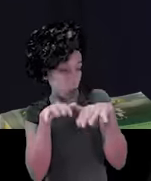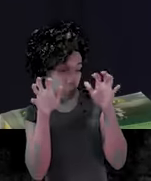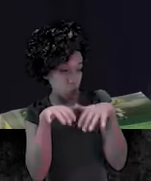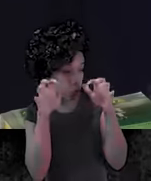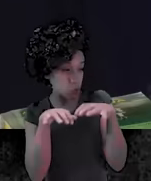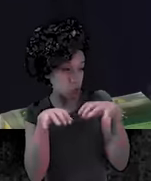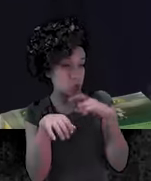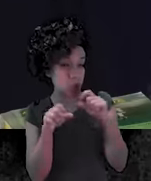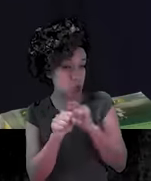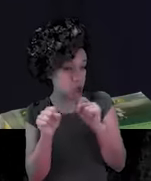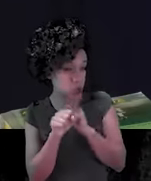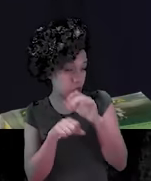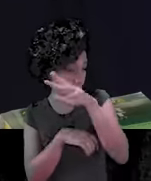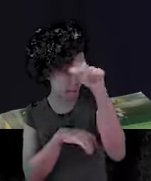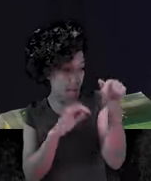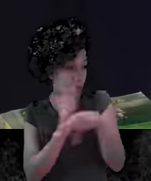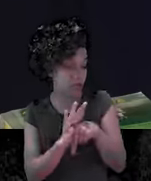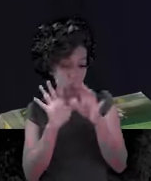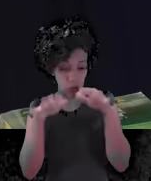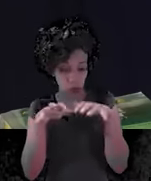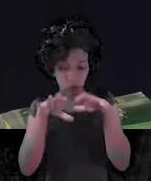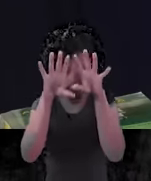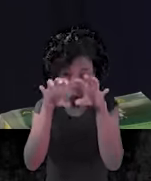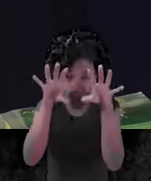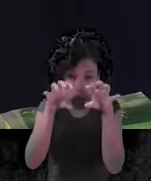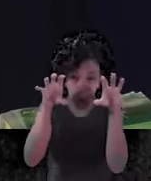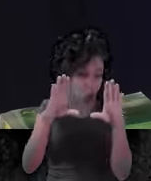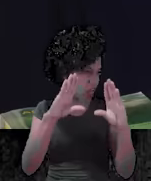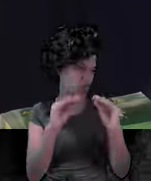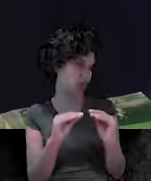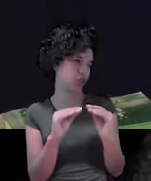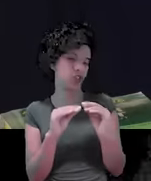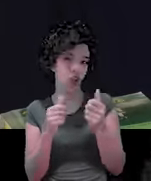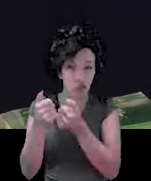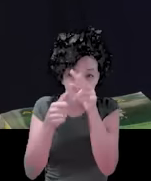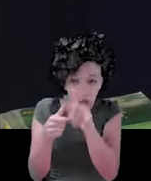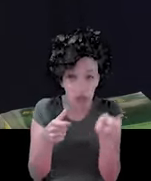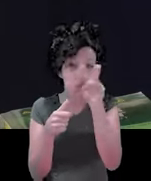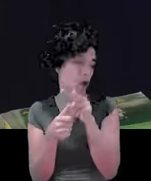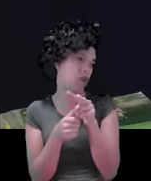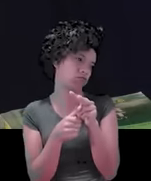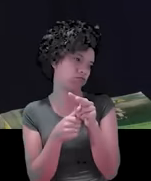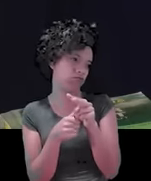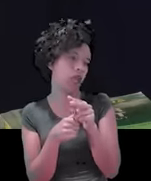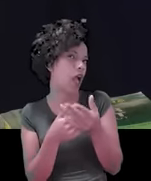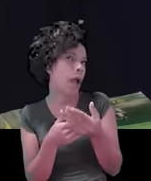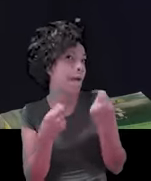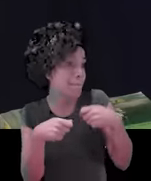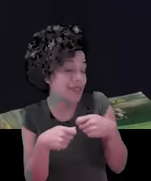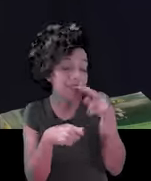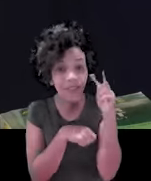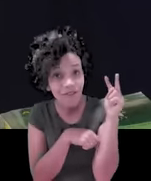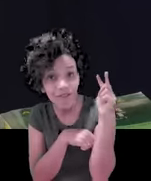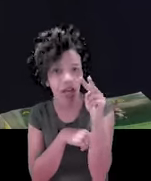Chove muito aí a gente quando chove muito a noite fica muito coberto o céu e para fazer vou visual que a gente costuma dizer né sem ser o instrumento